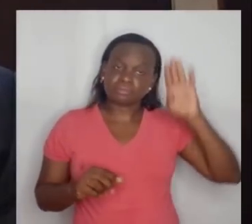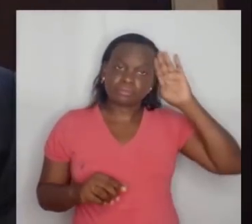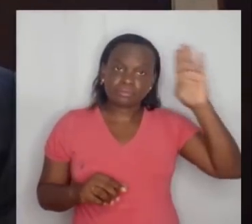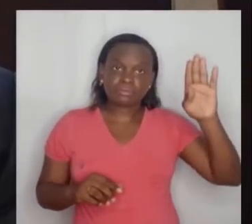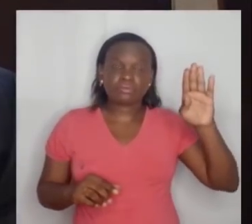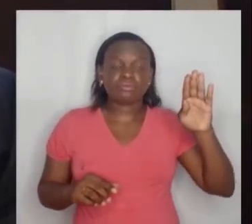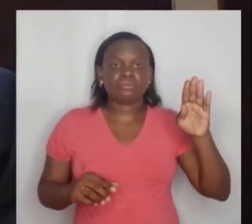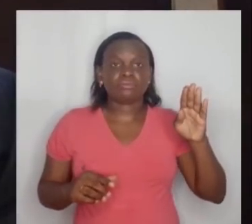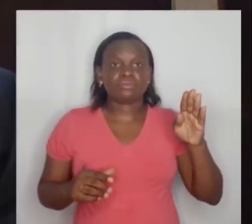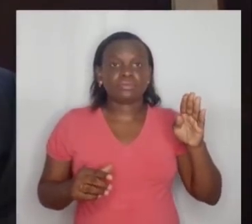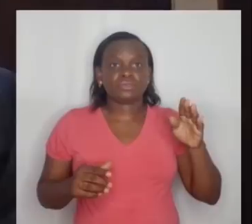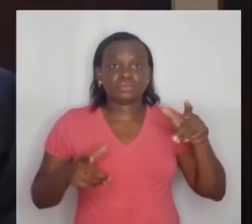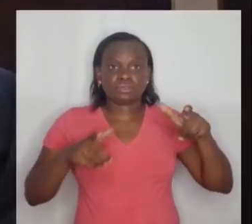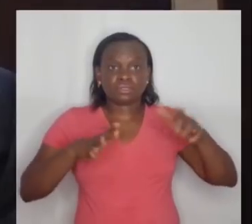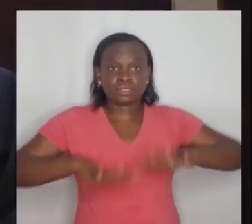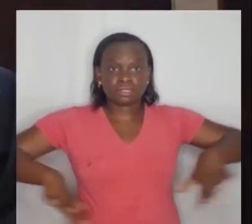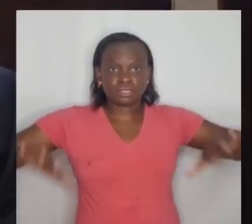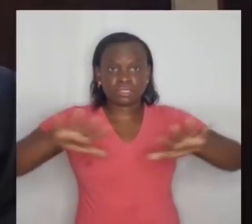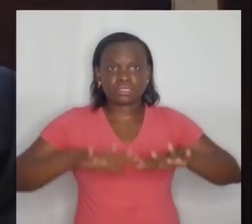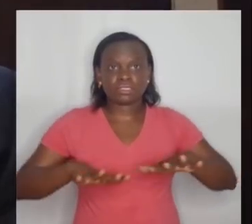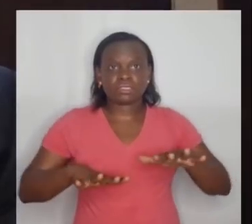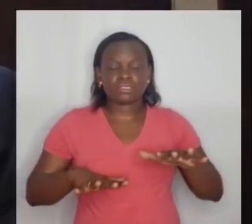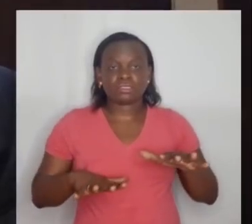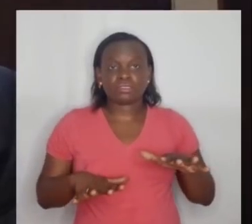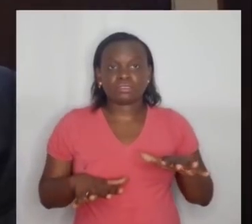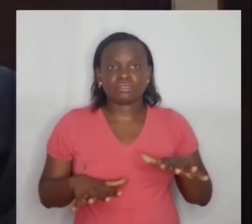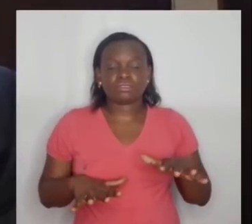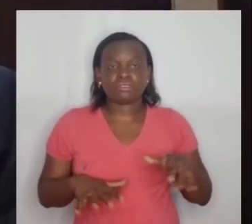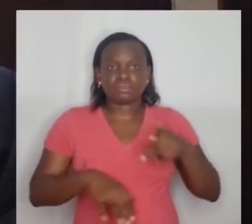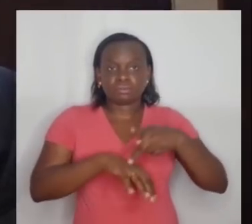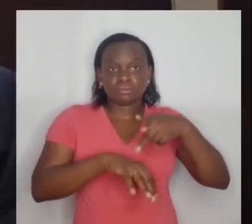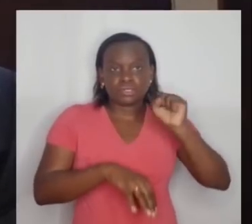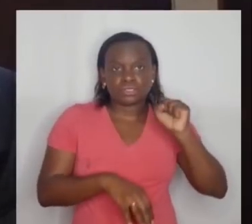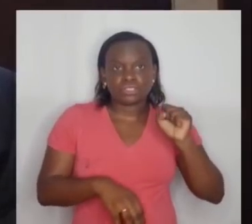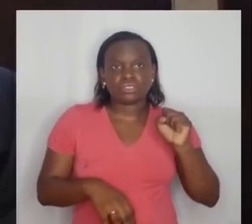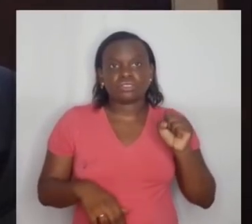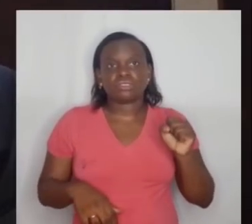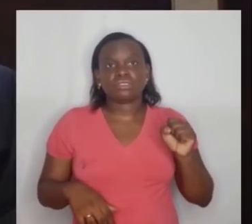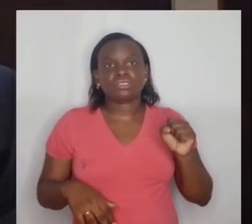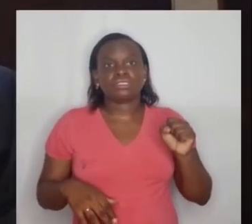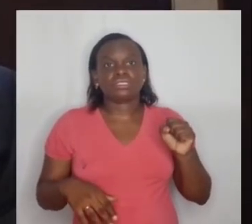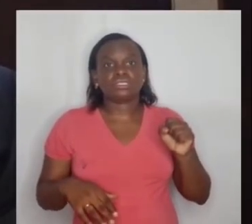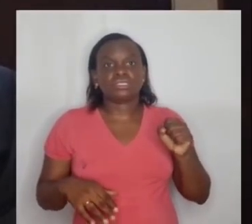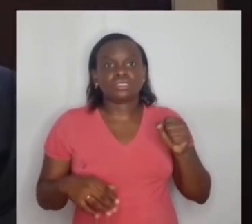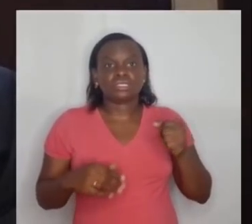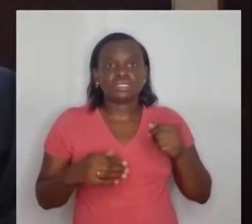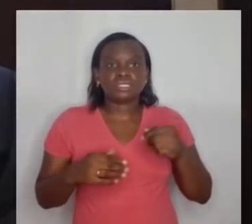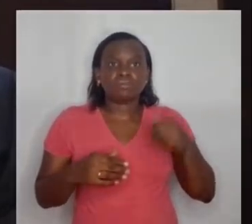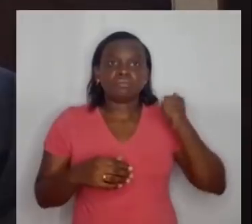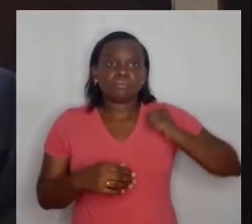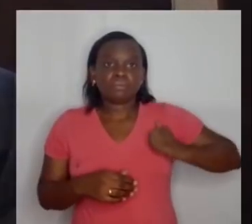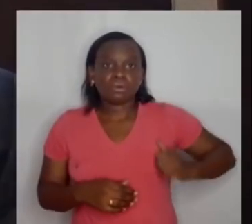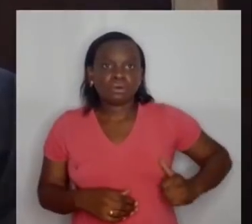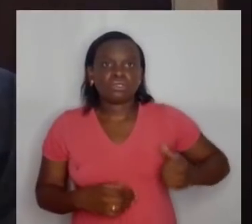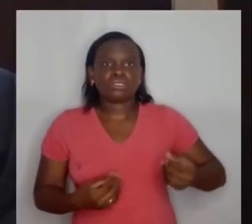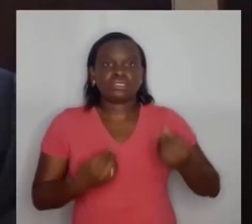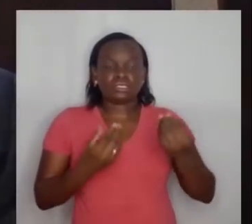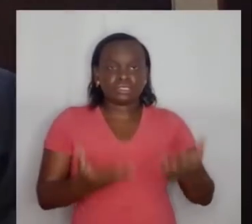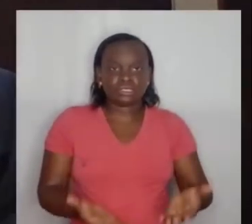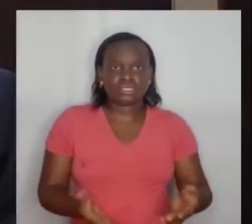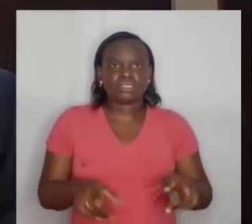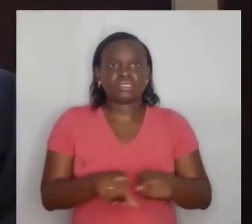especialmente no campo da pós-graduação, estendendo bolsas